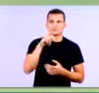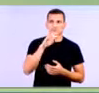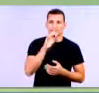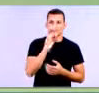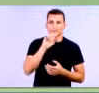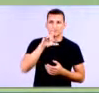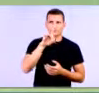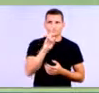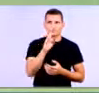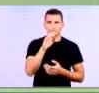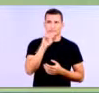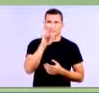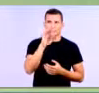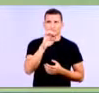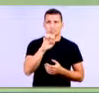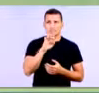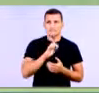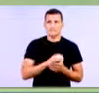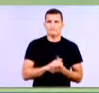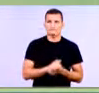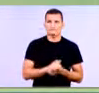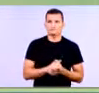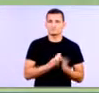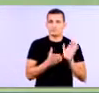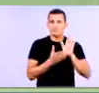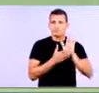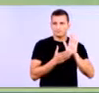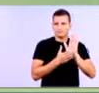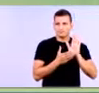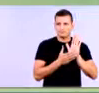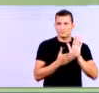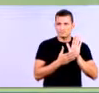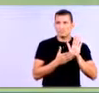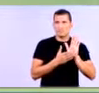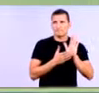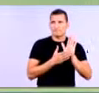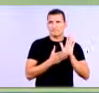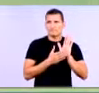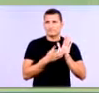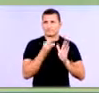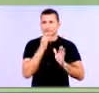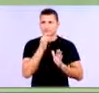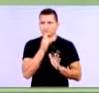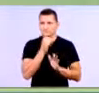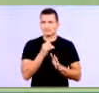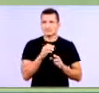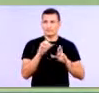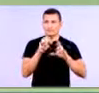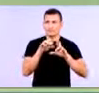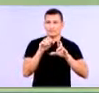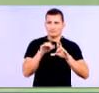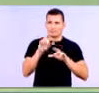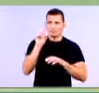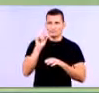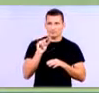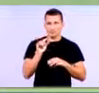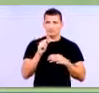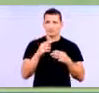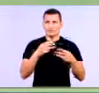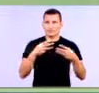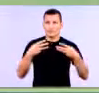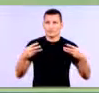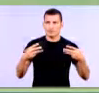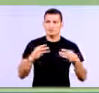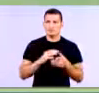uma alternativa de contingência a partir de um ambiente com os recursos mínimos de infraestrutura. Então, geralmente a